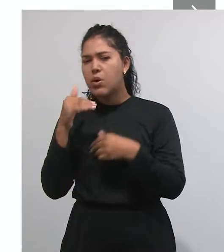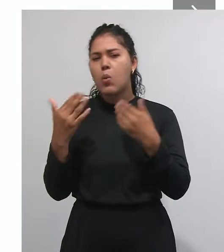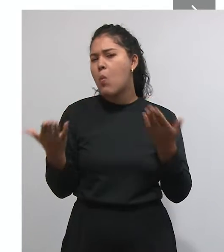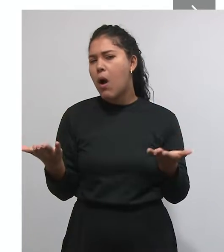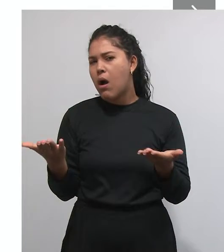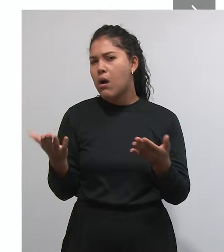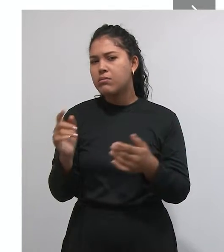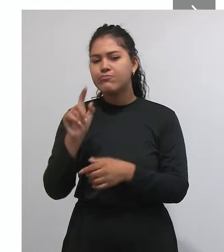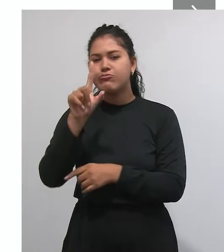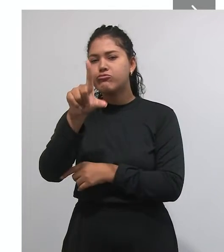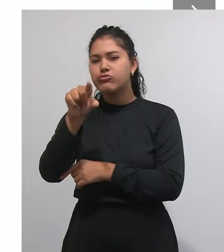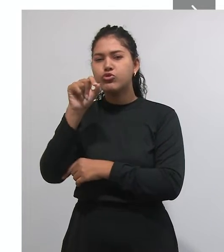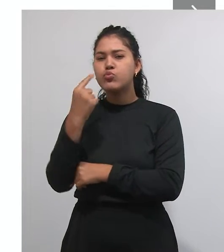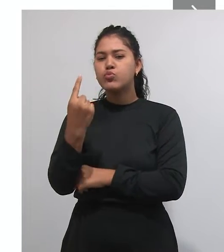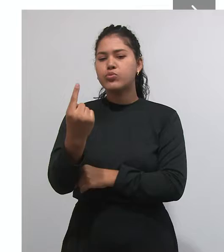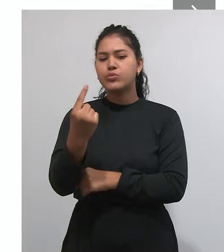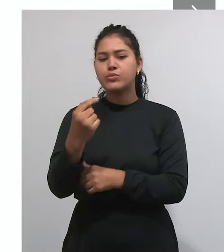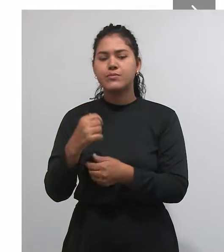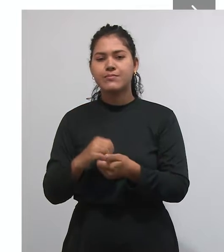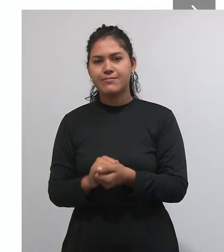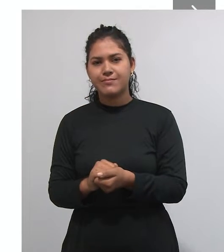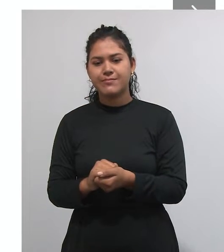Vamos arriscar?